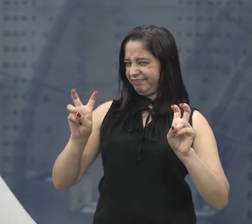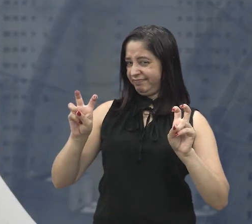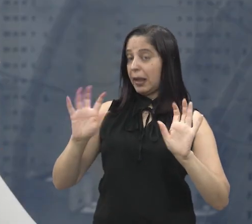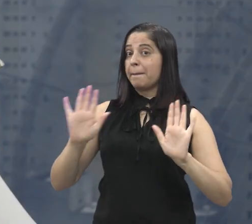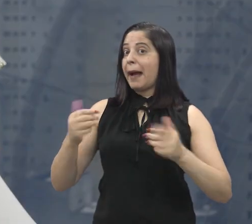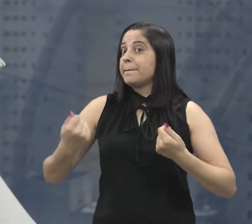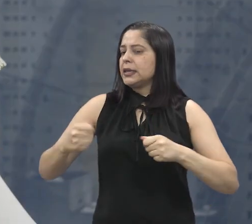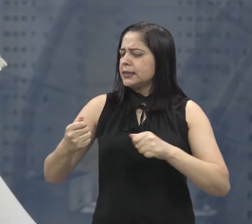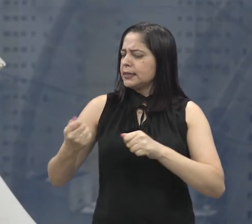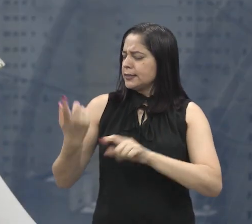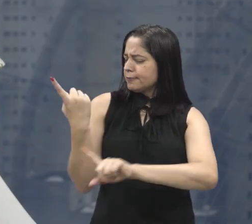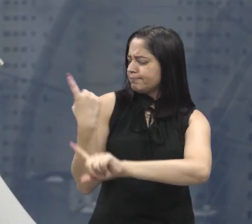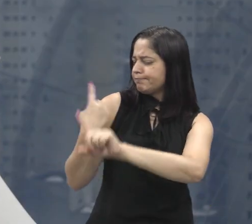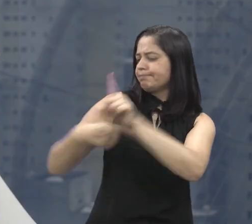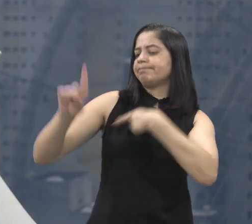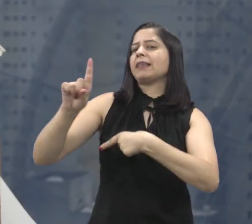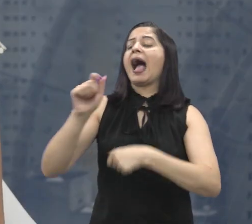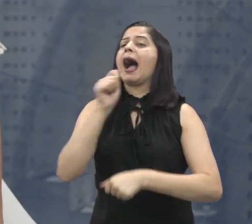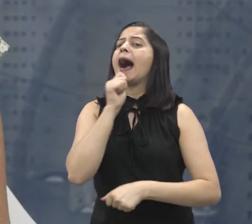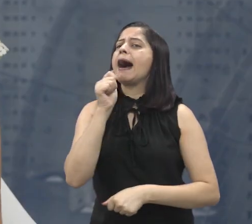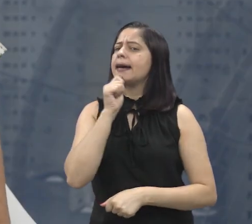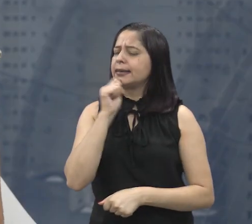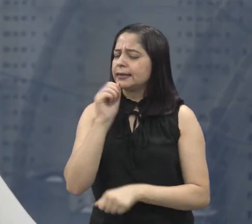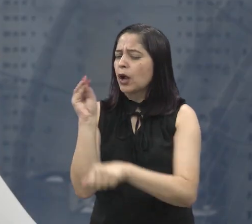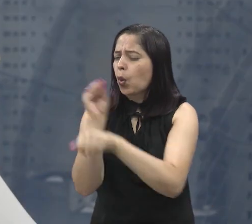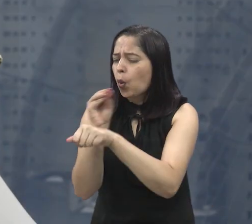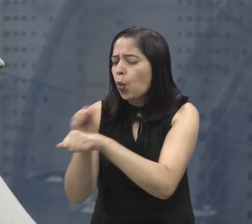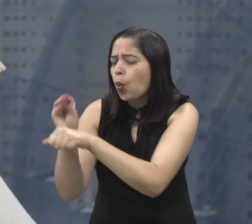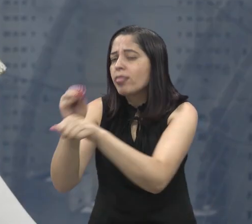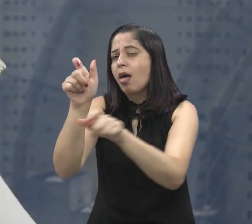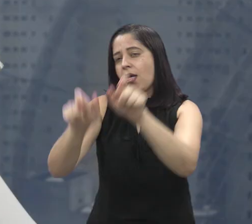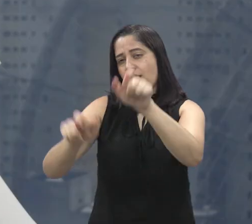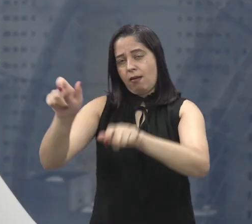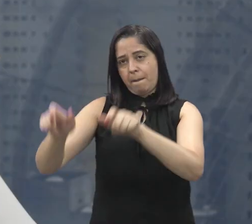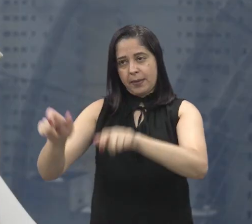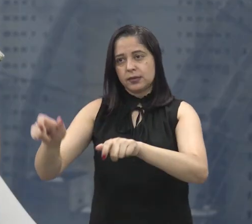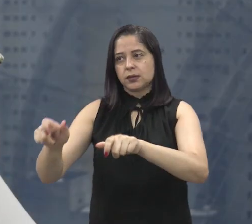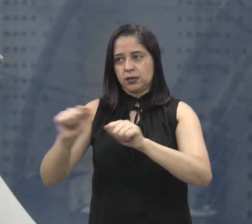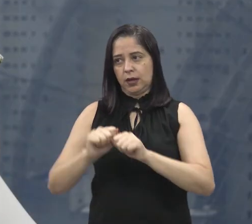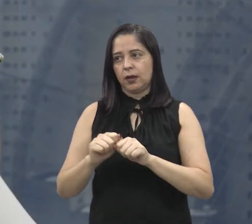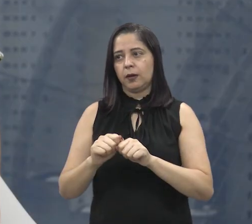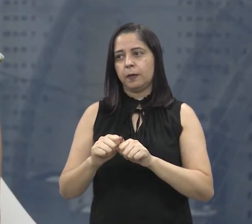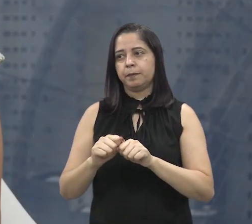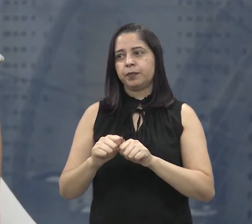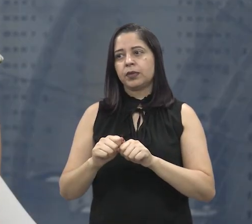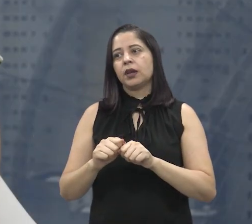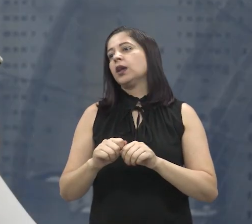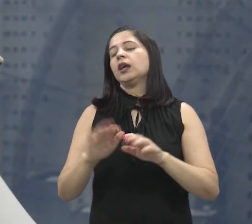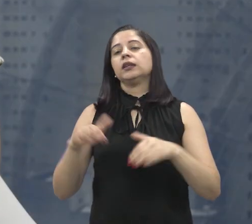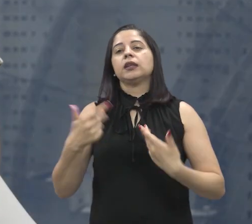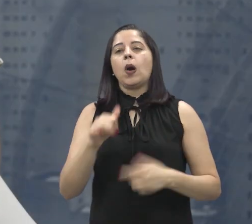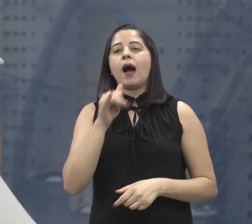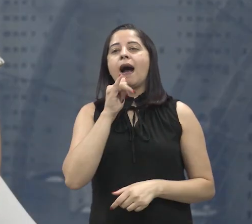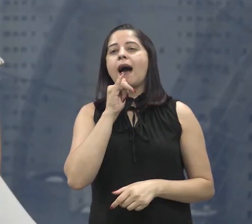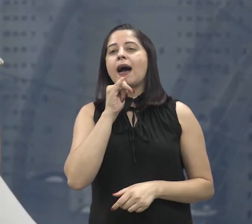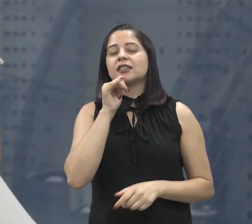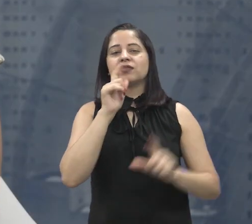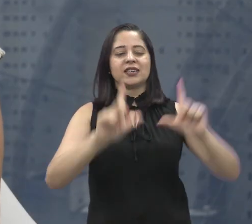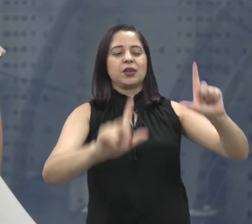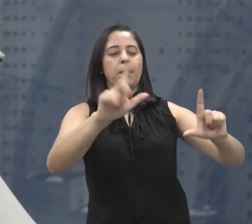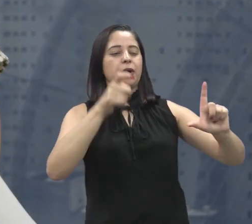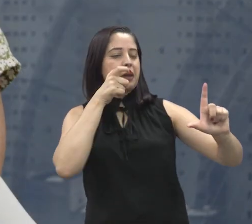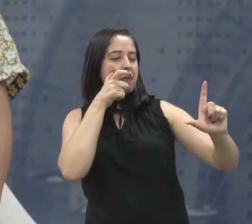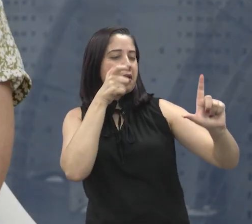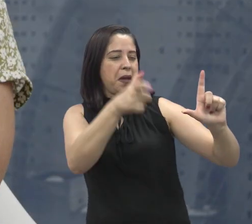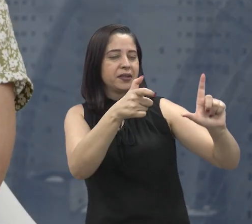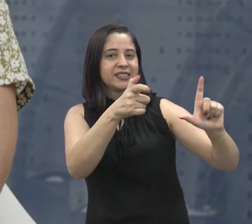conhecidas como uma cidade tecnológica, mas nós precisamos avançar muito nessa tecnologia do bem-estar do ser humano. Né?